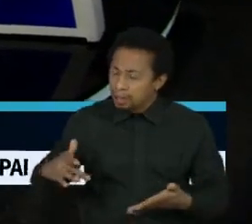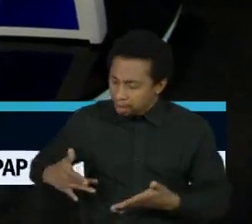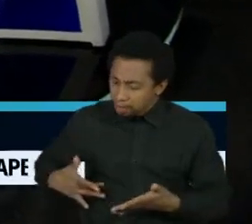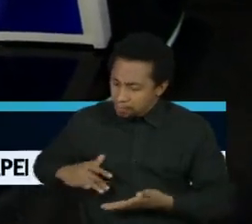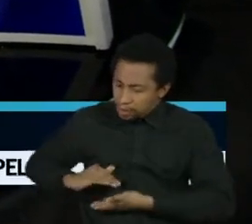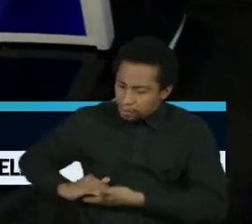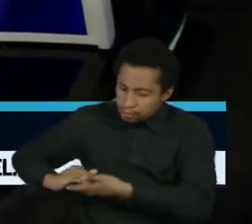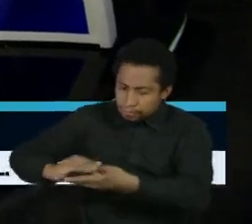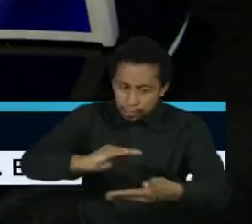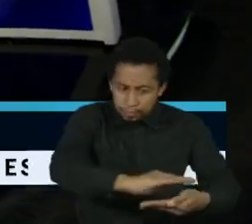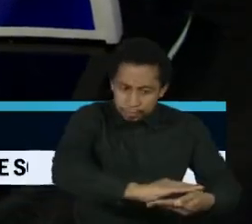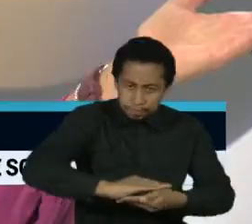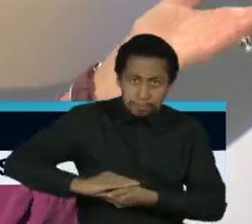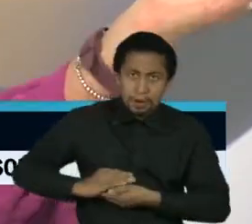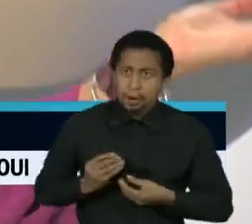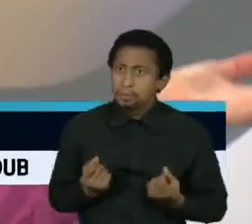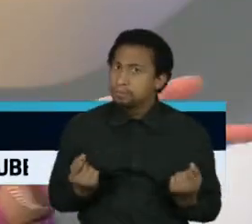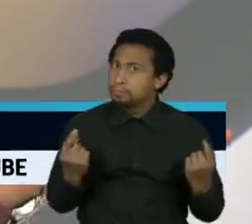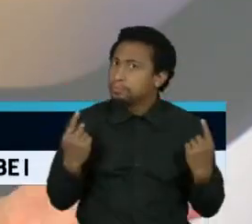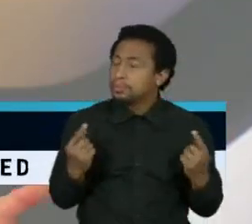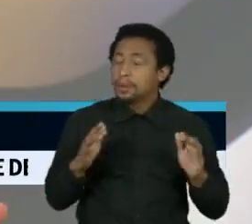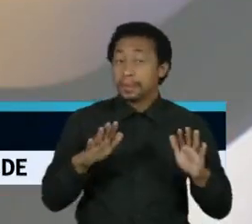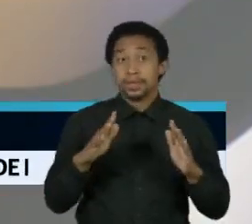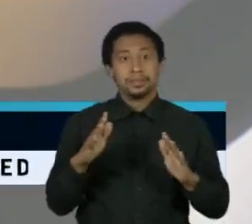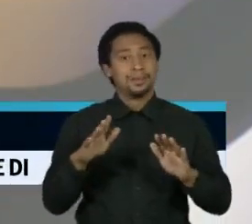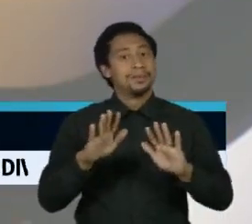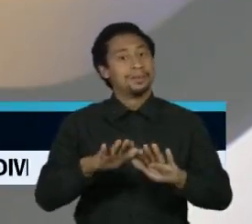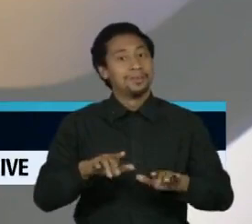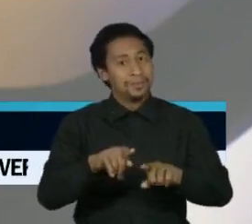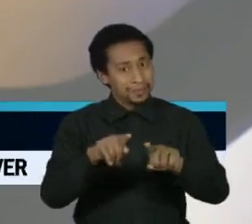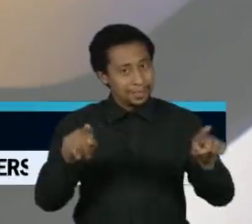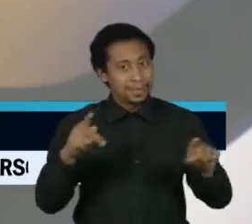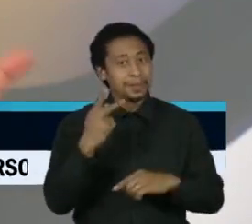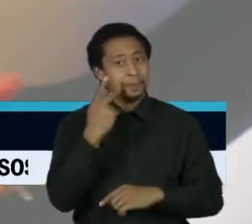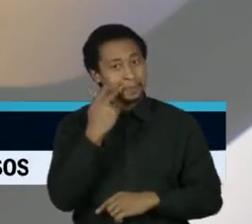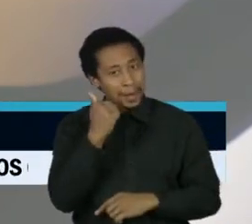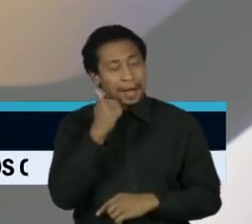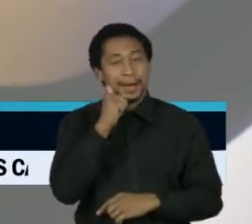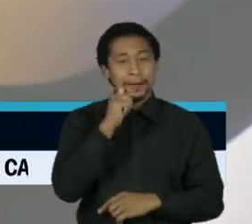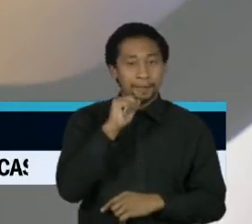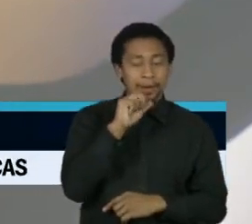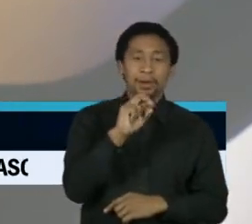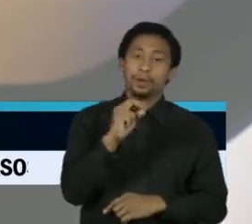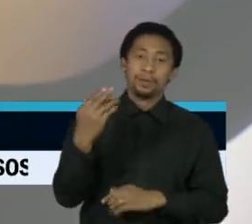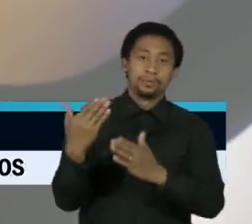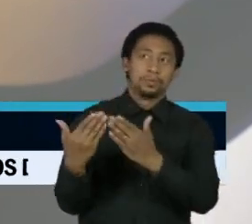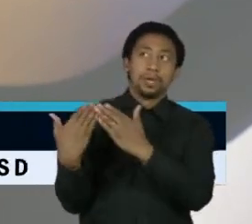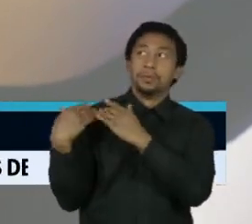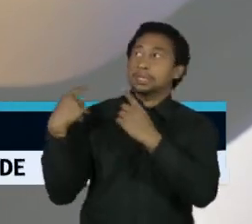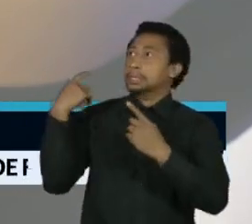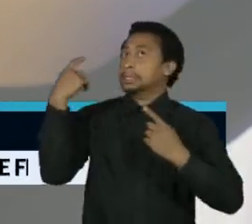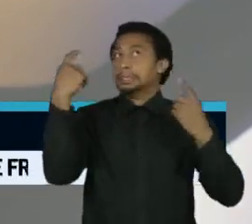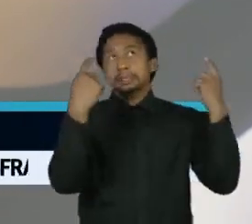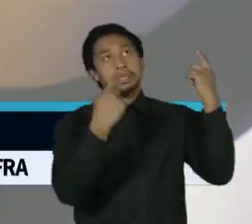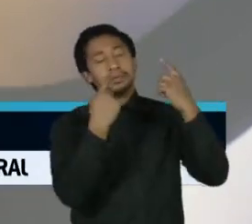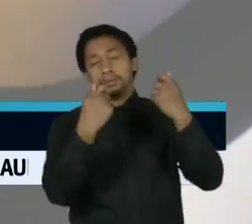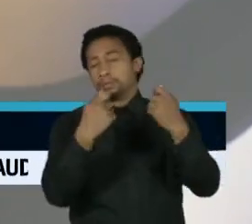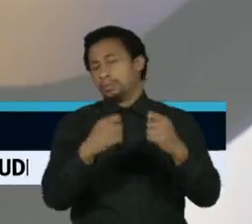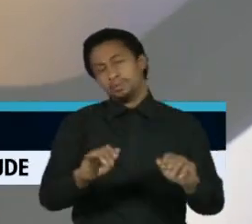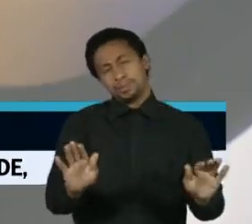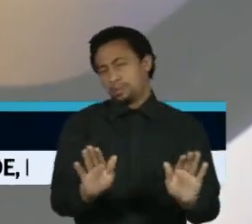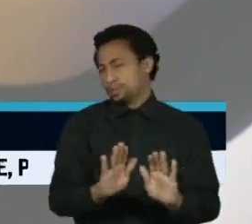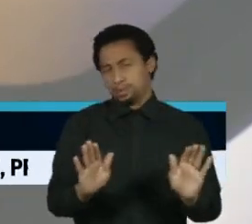por outro lado o cara e fechar os pais apavorados está certo porque nós estamos ainda falando que o evento bastante